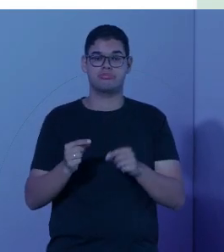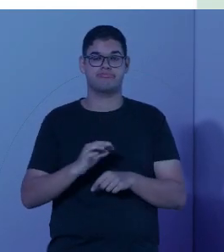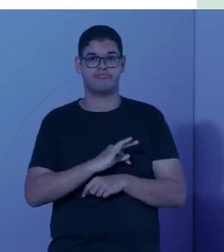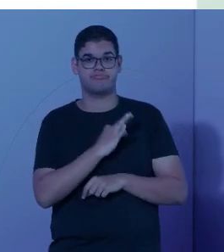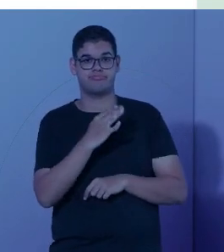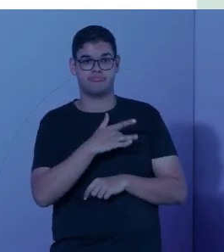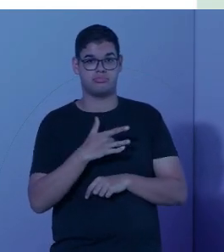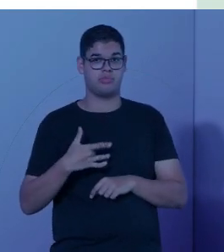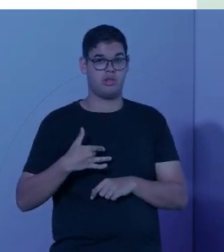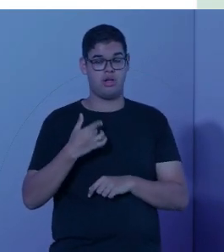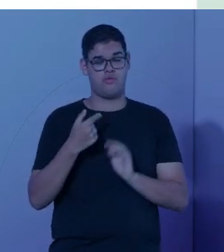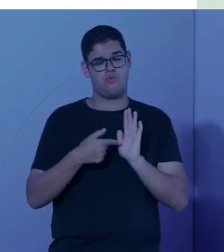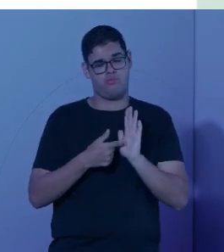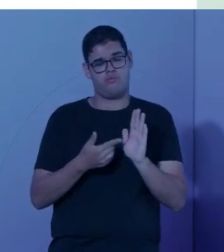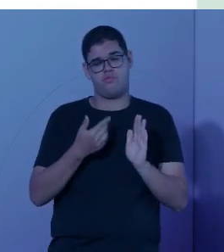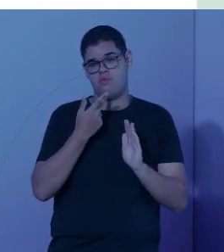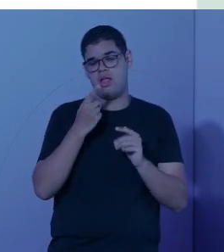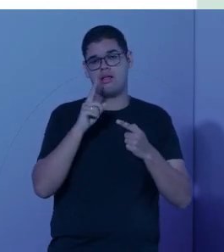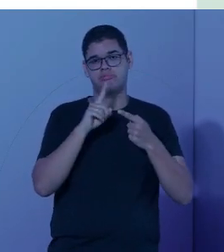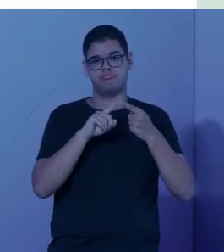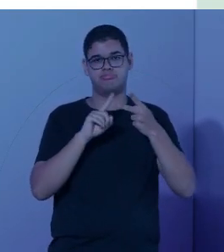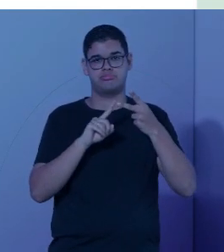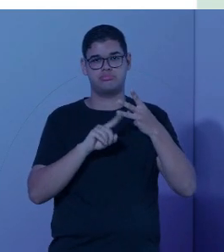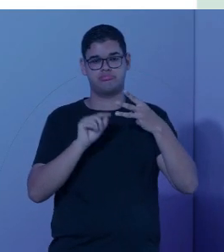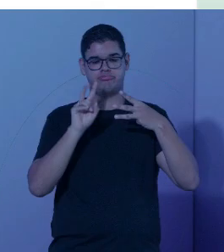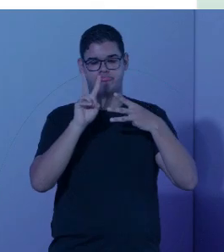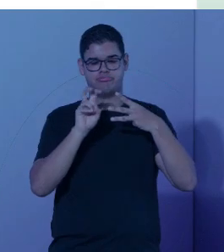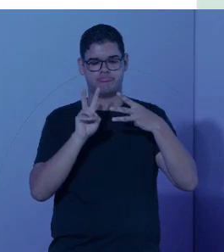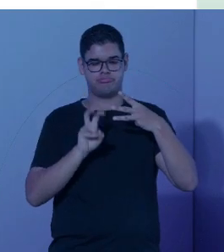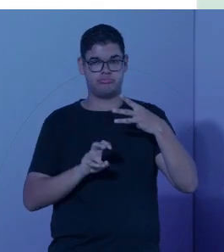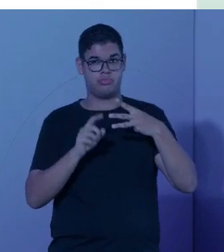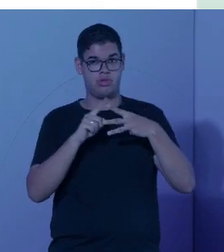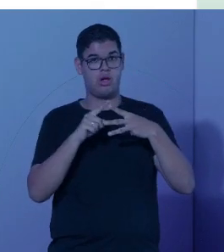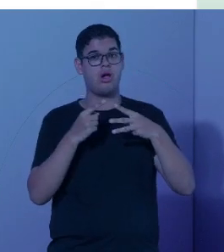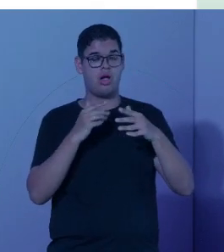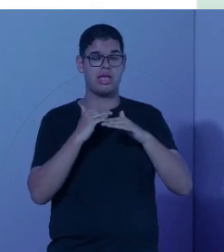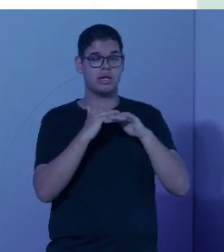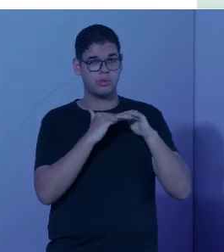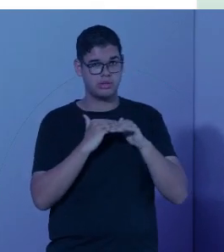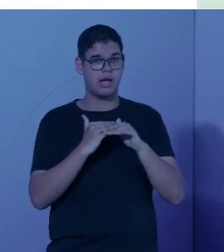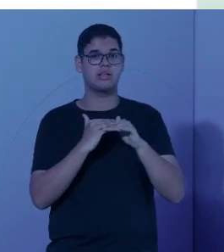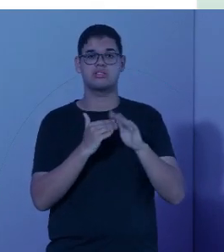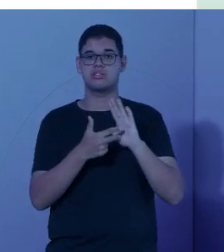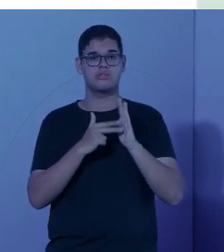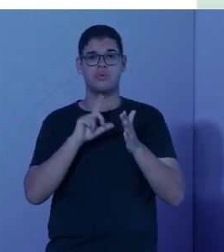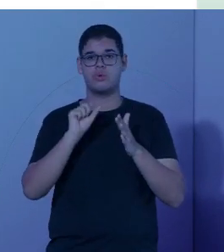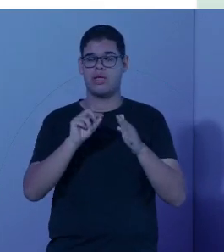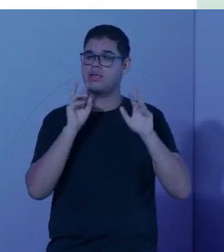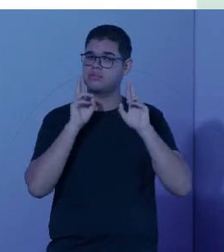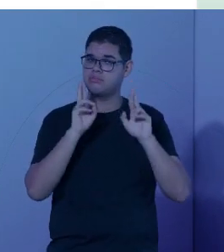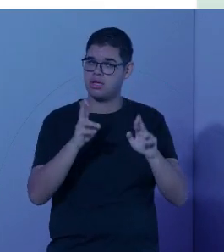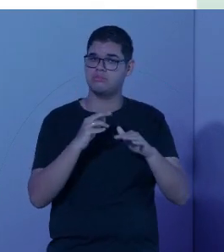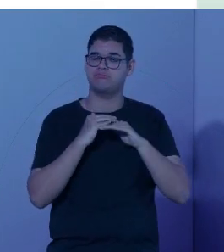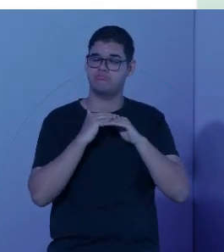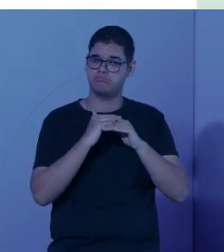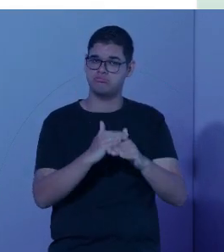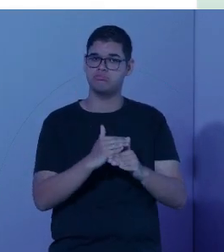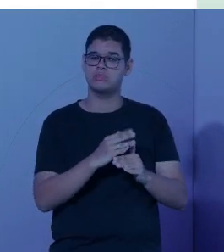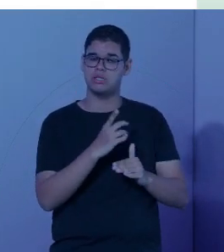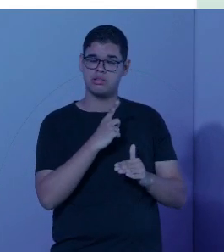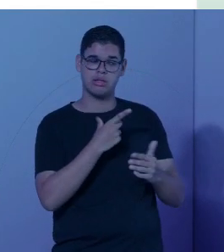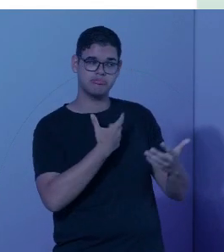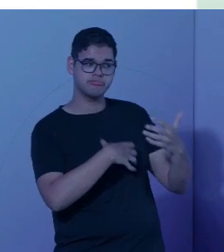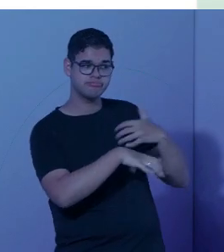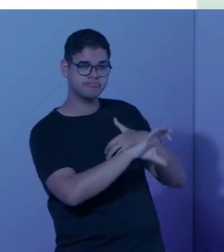eu destaquei 3, né? Quando a gente fala em equidade, a gente está trazendo o paciente para dentro do sistema, os indicadores sociais de saúde são